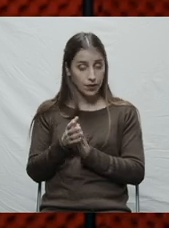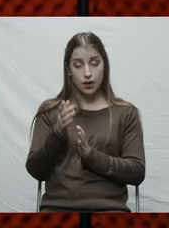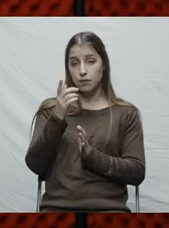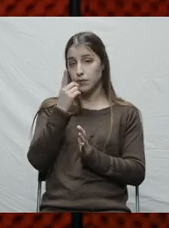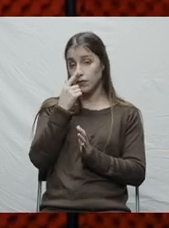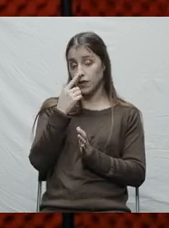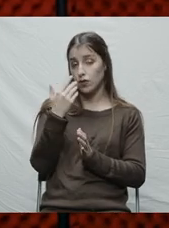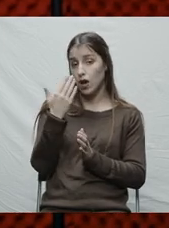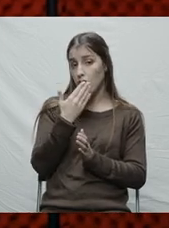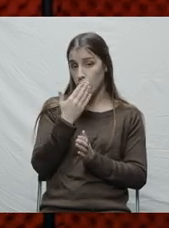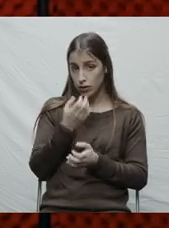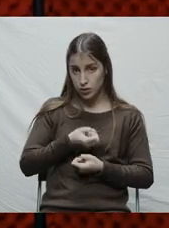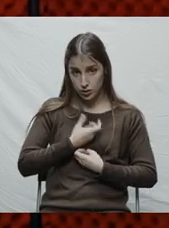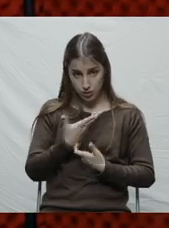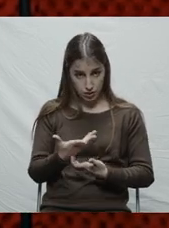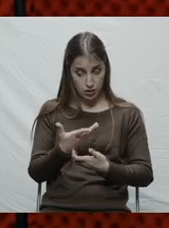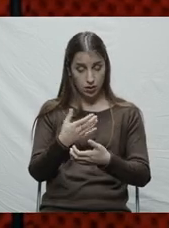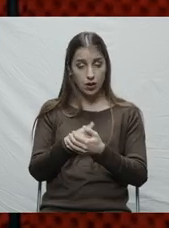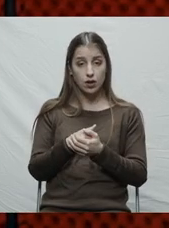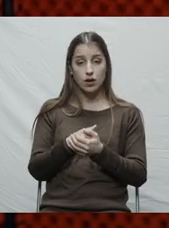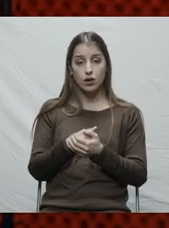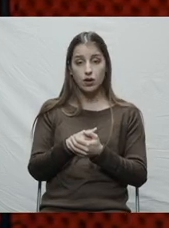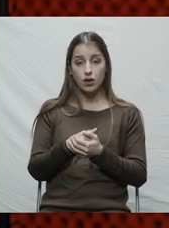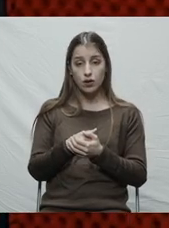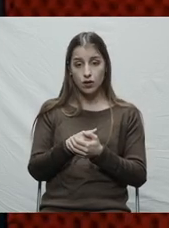aulas ou falar ou ter essa componente